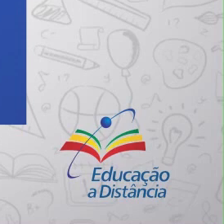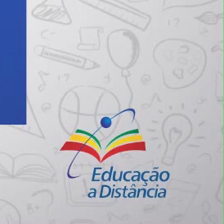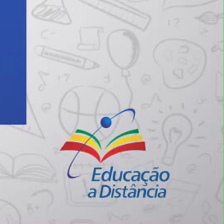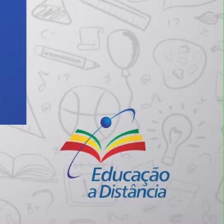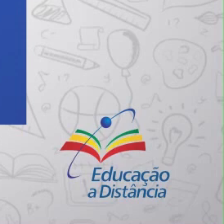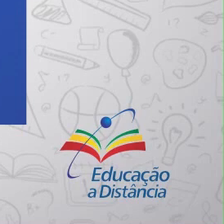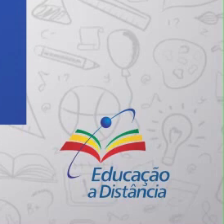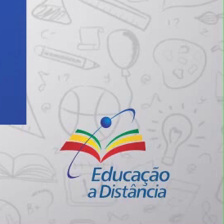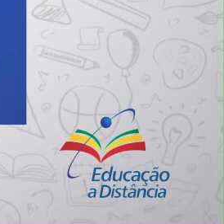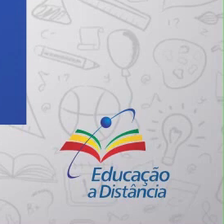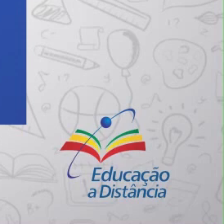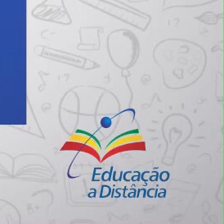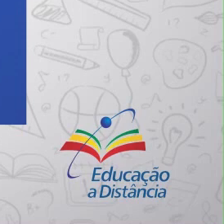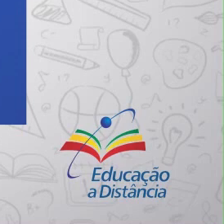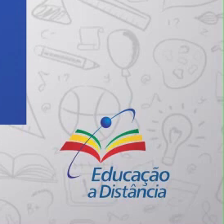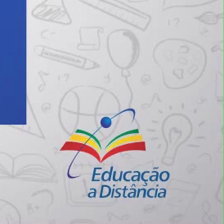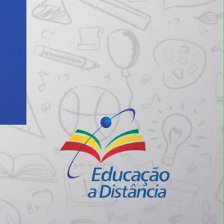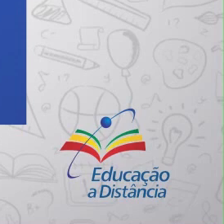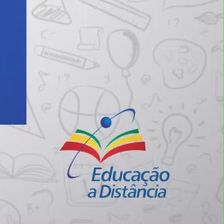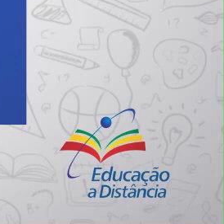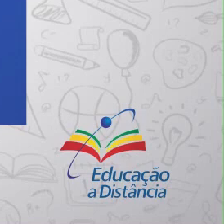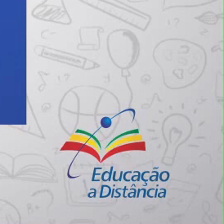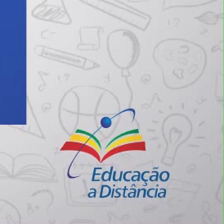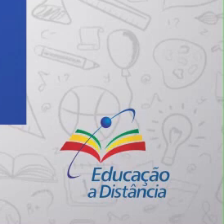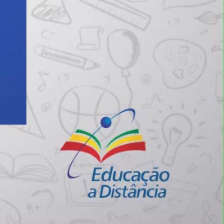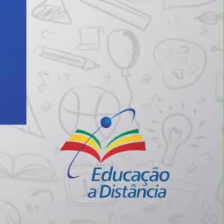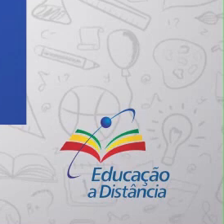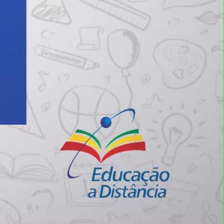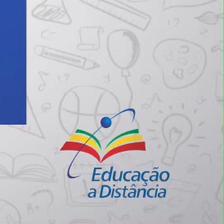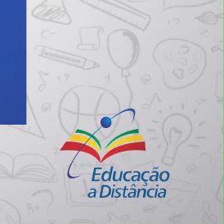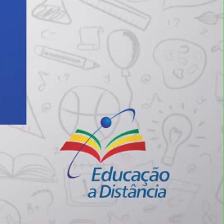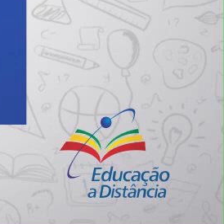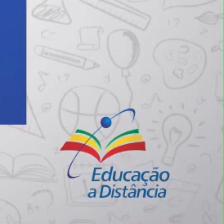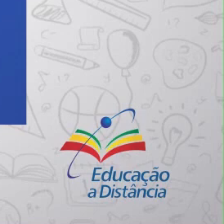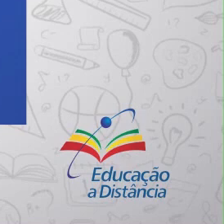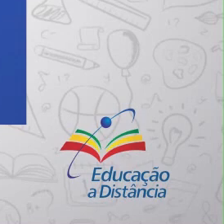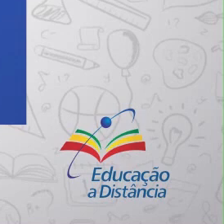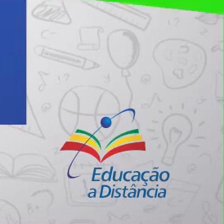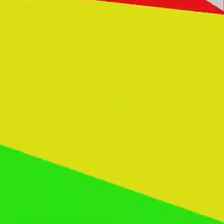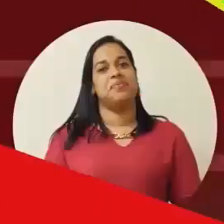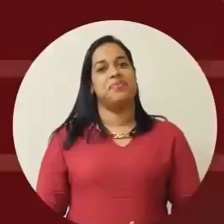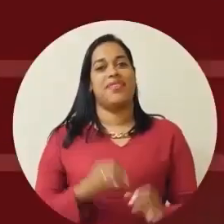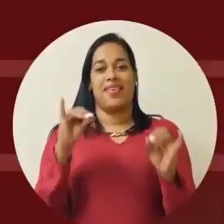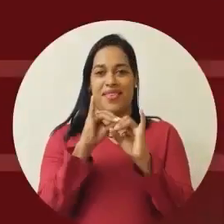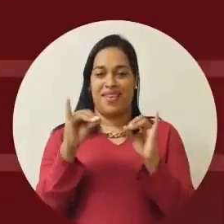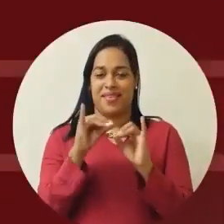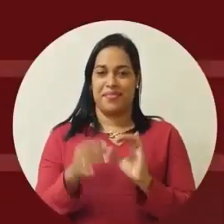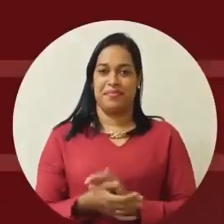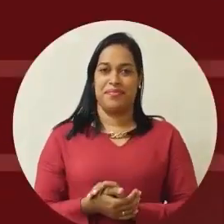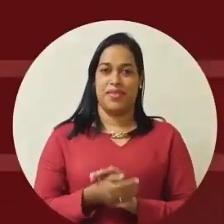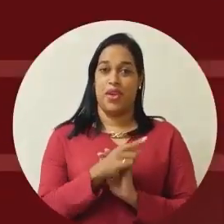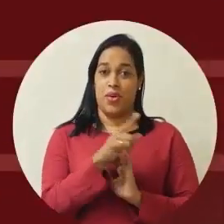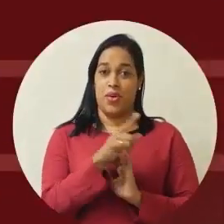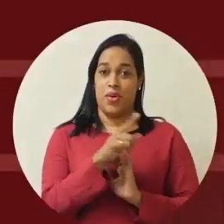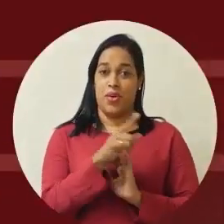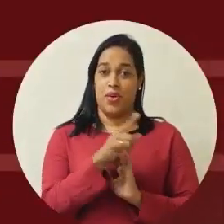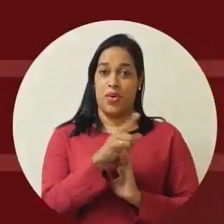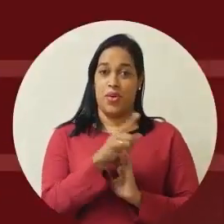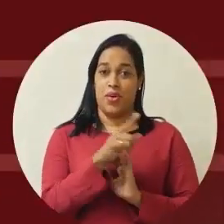de segurança nas operações com máquinas e equipamentos diversos da indústria. Olá, como vocês